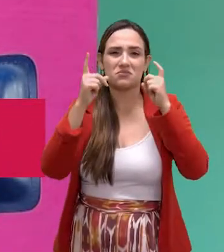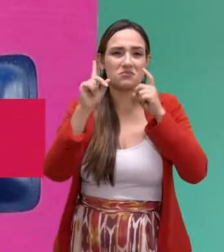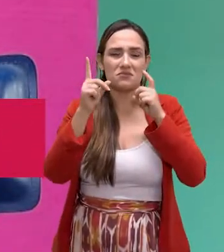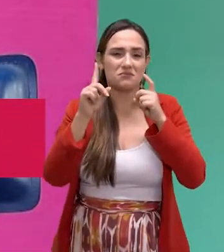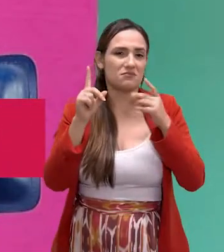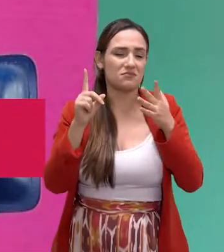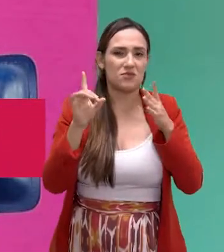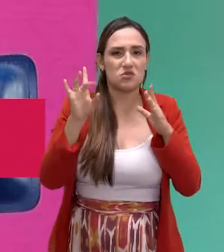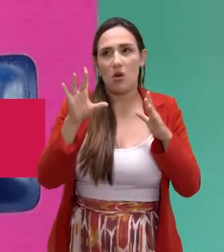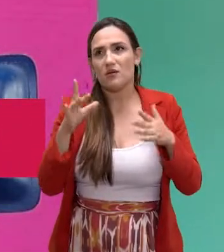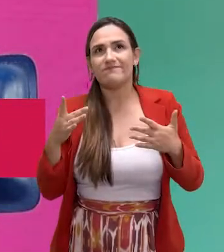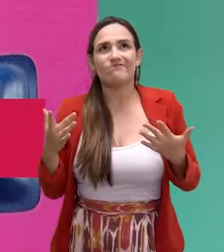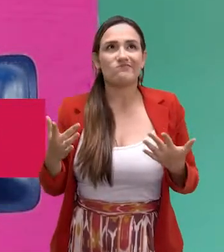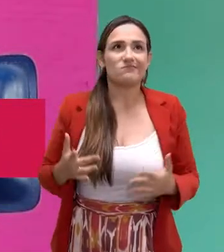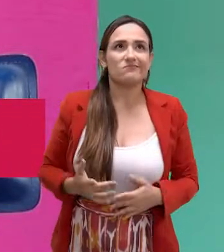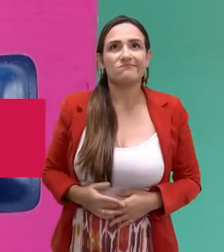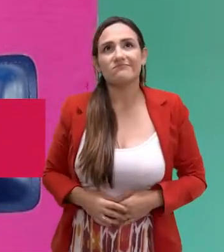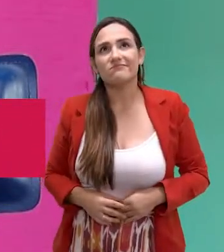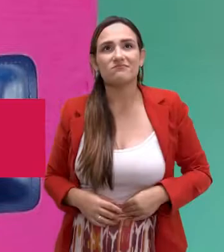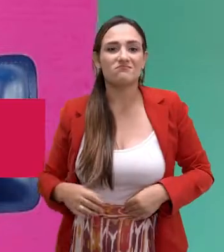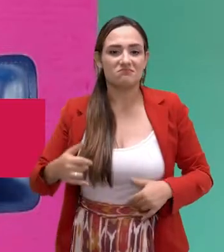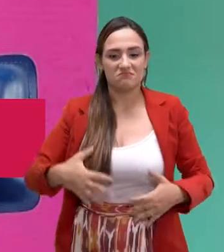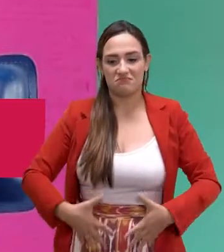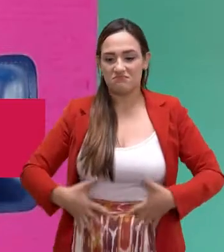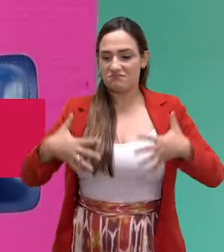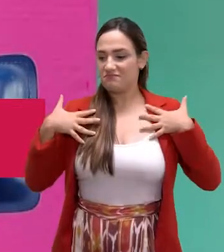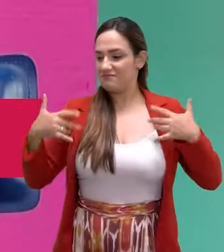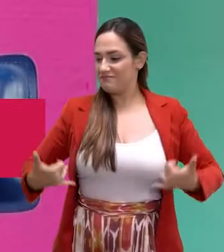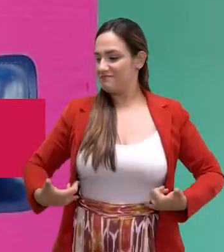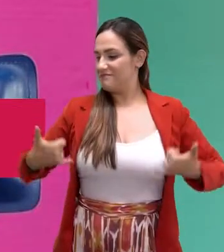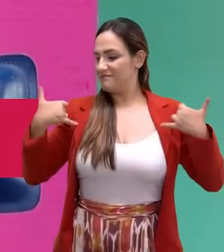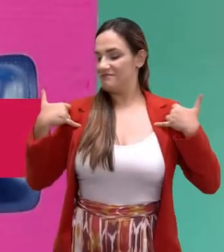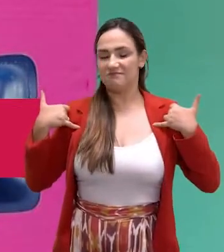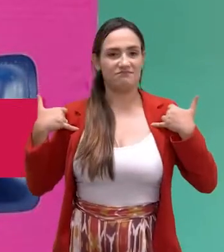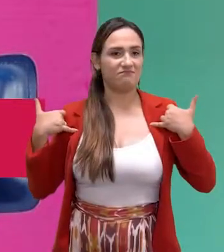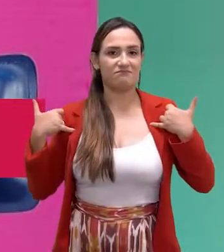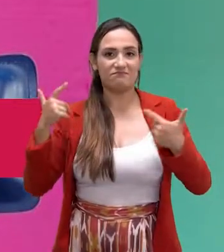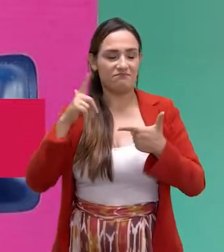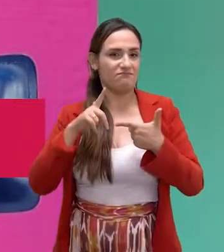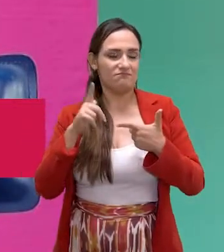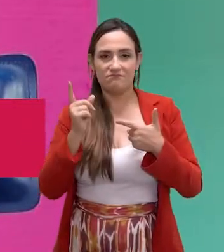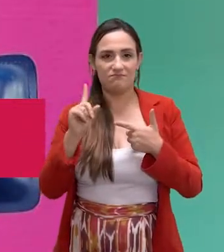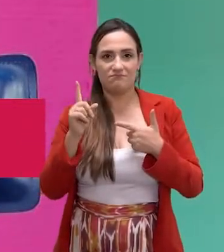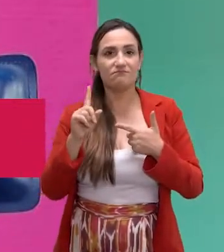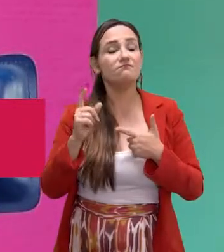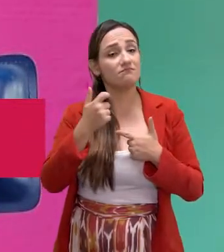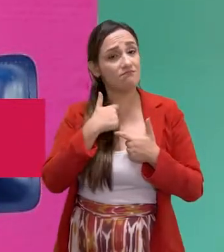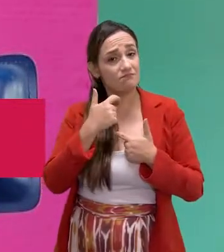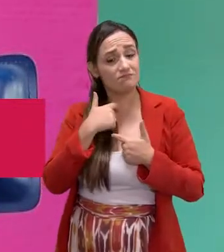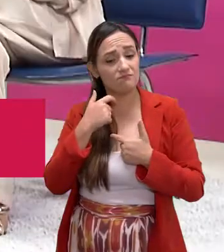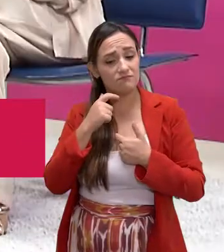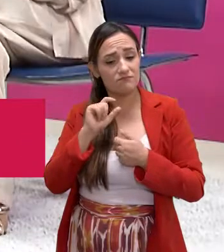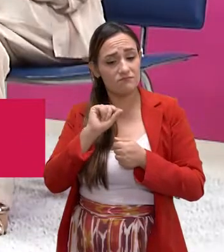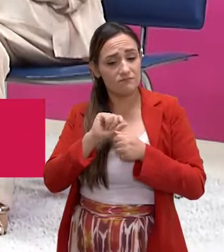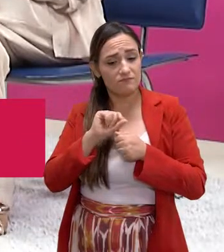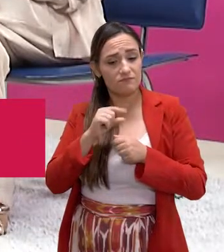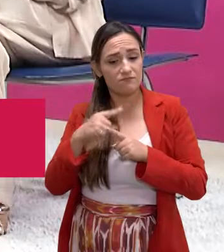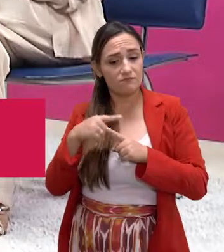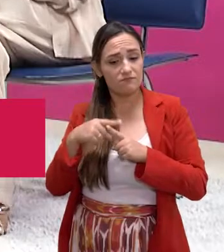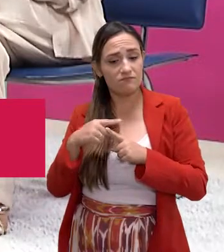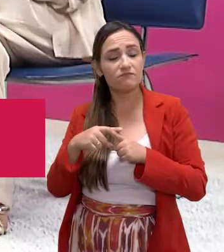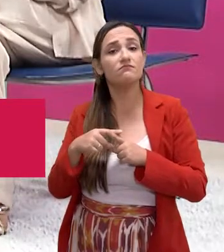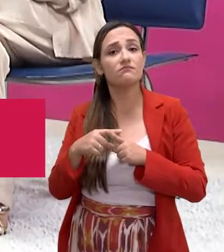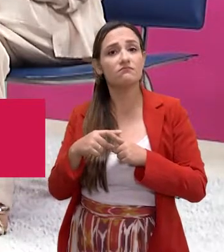isso por orgulho, né, ou por uma questão pessoal. Eu faço isso por algo